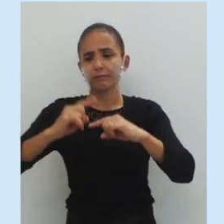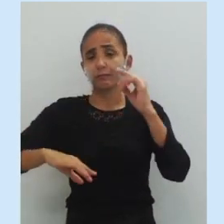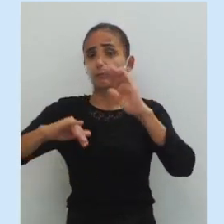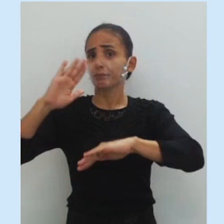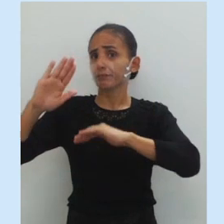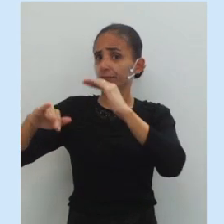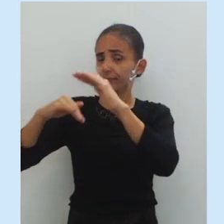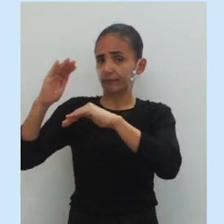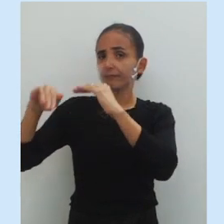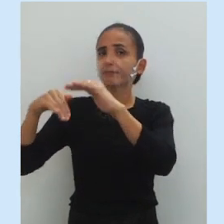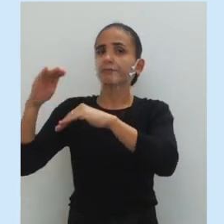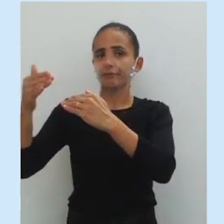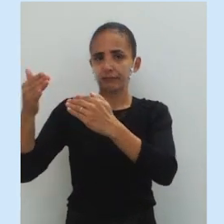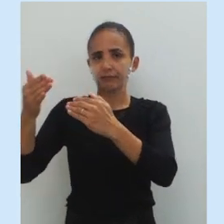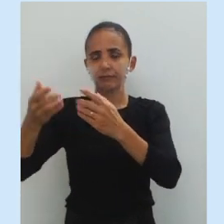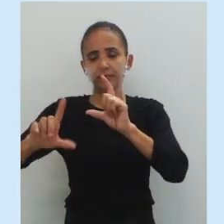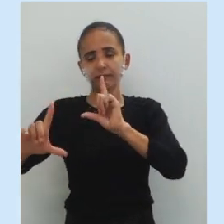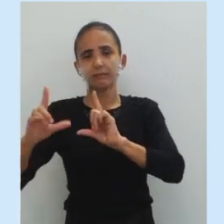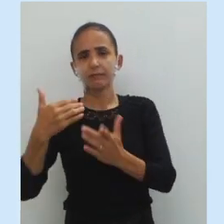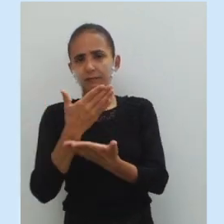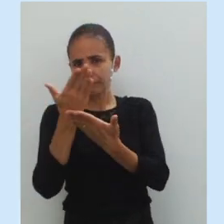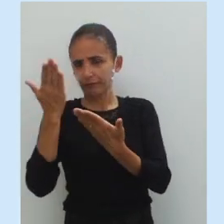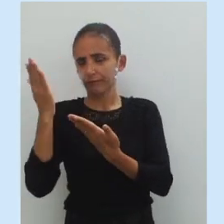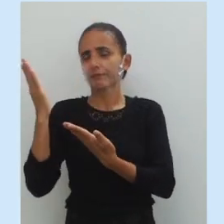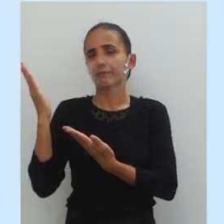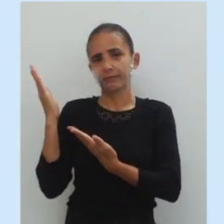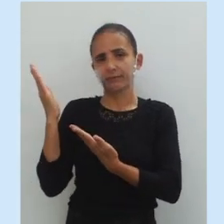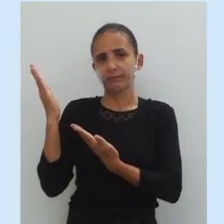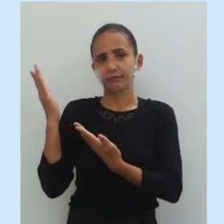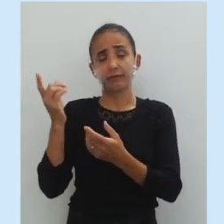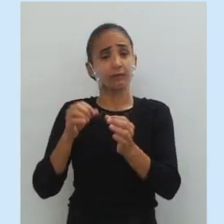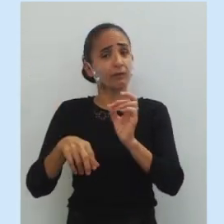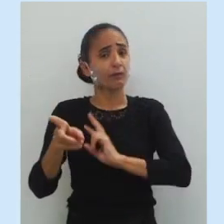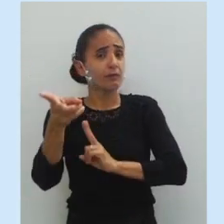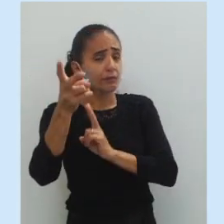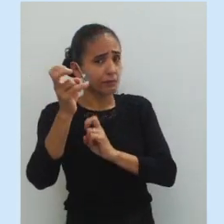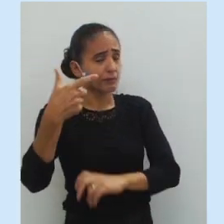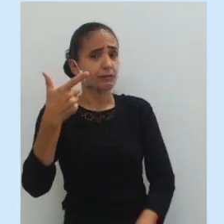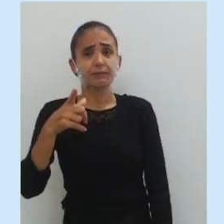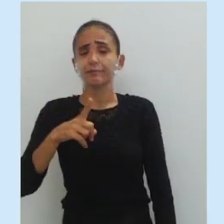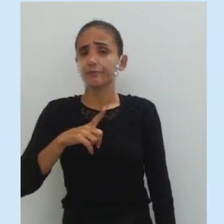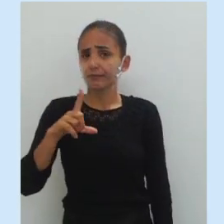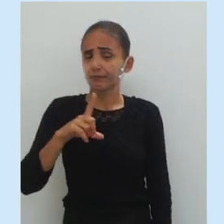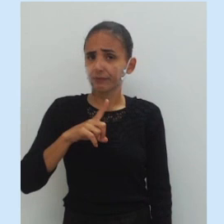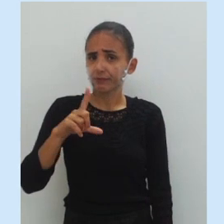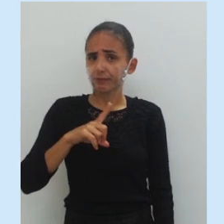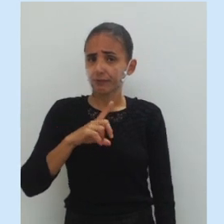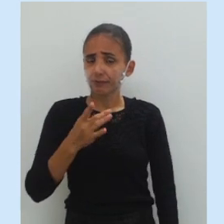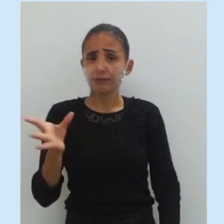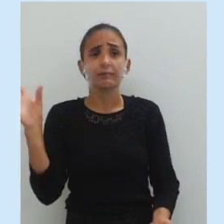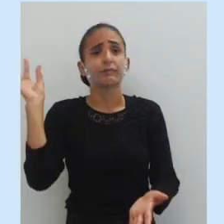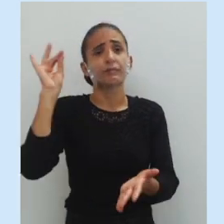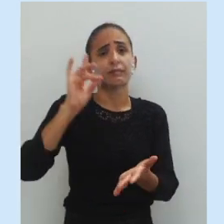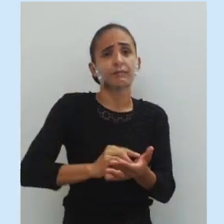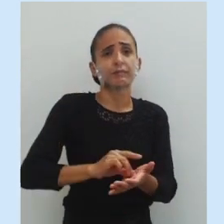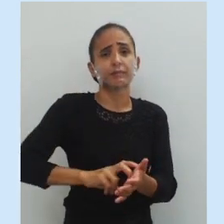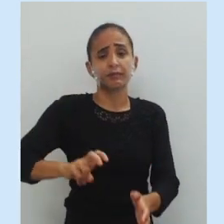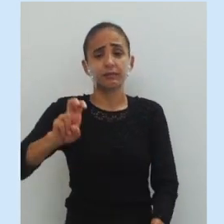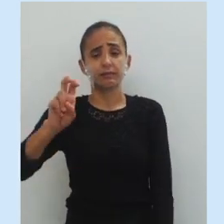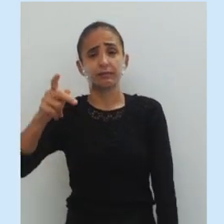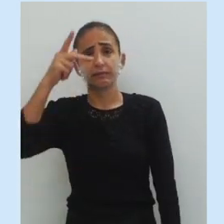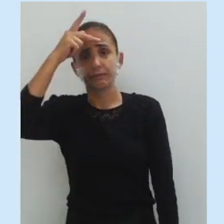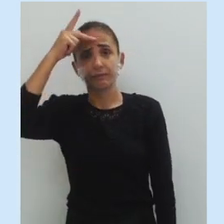e processos. Então, na telinha, você pode observar que existe aí, na realidade,